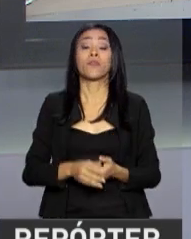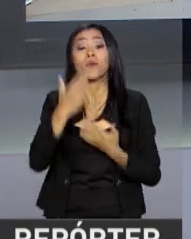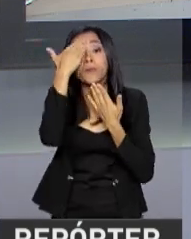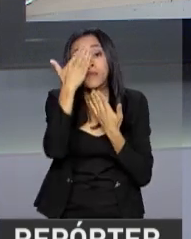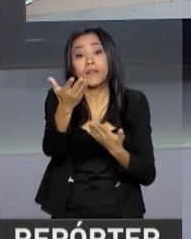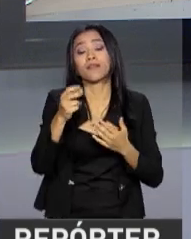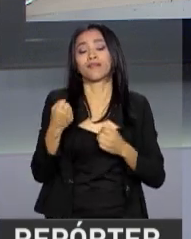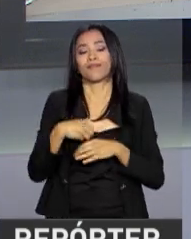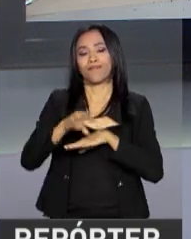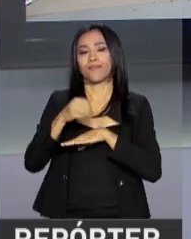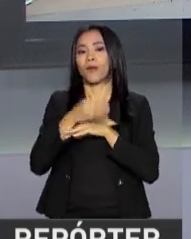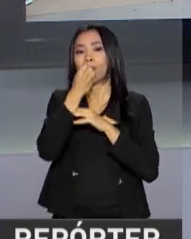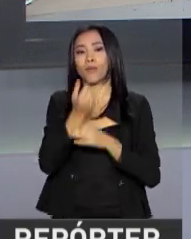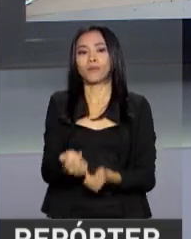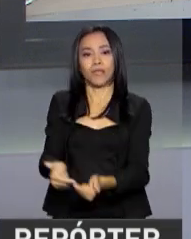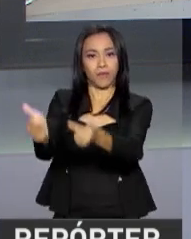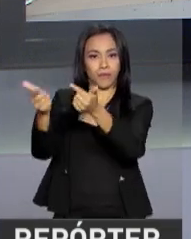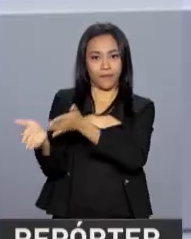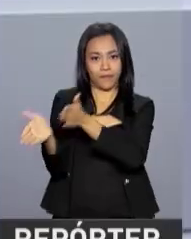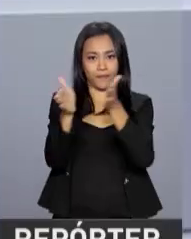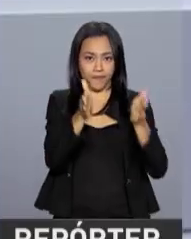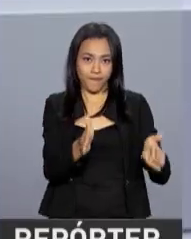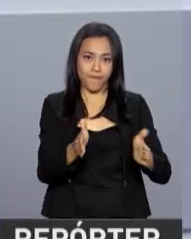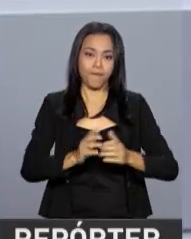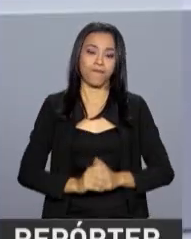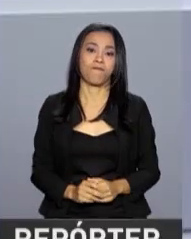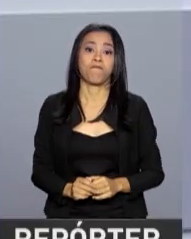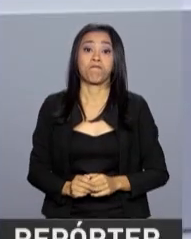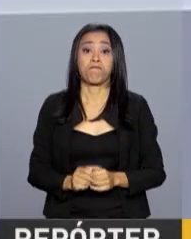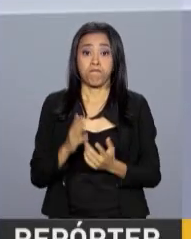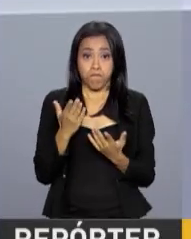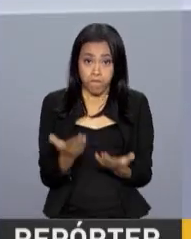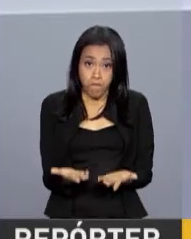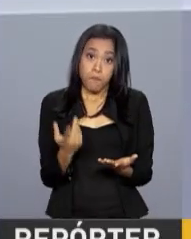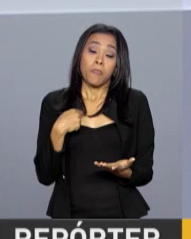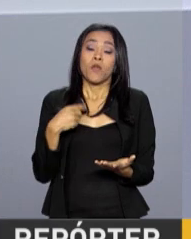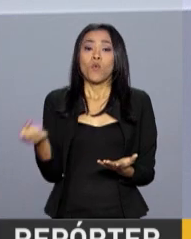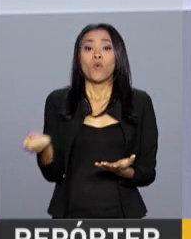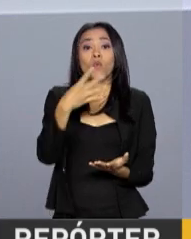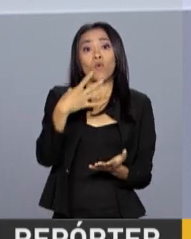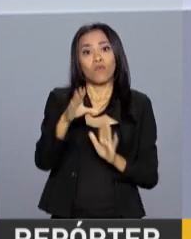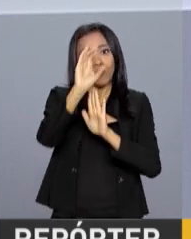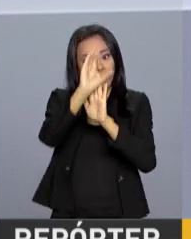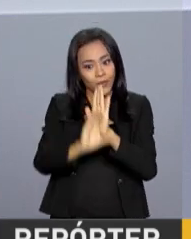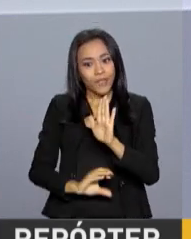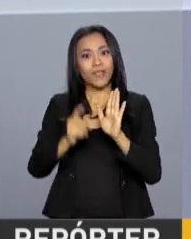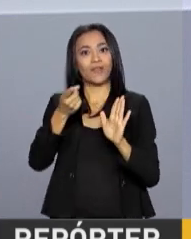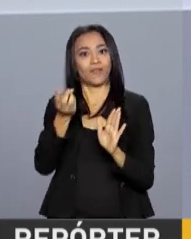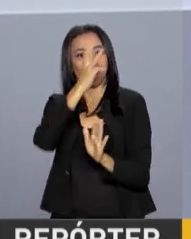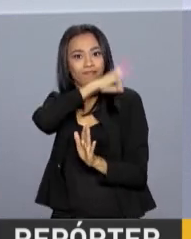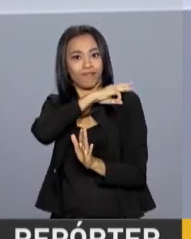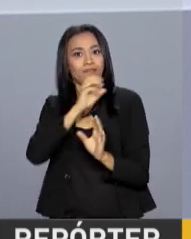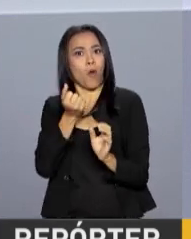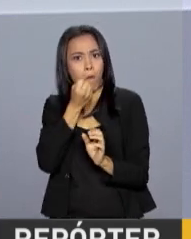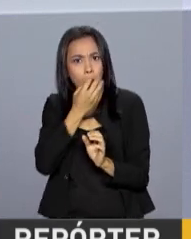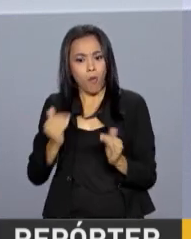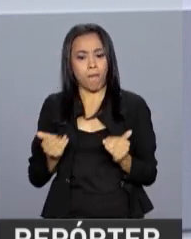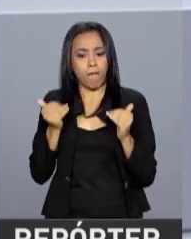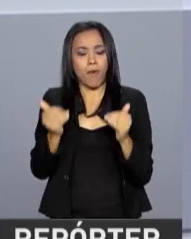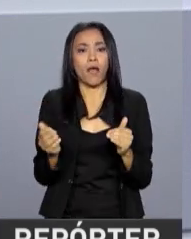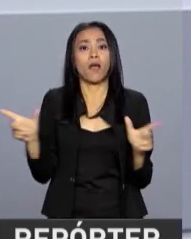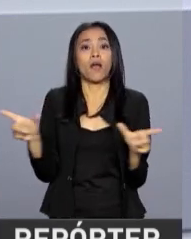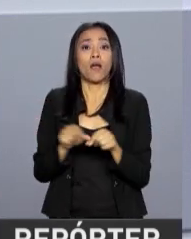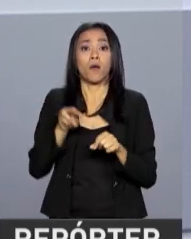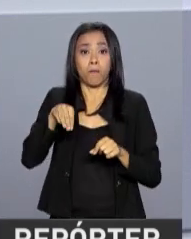pelas informações vão trabalhar no planalto a renovação do ensino médio no país deu mais um passo o ministério da educação